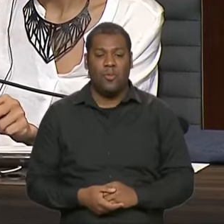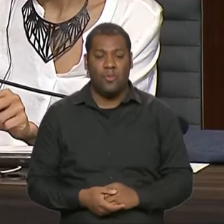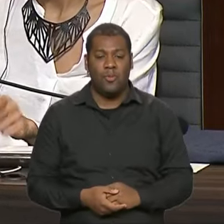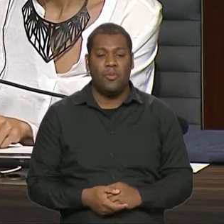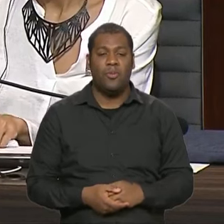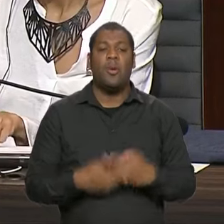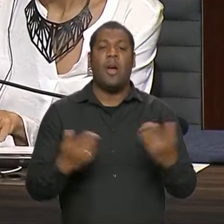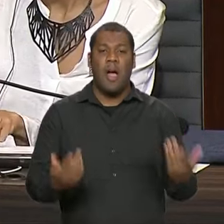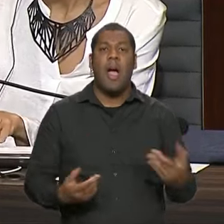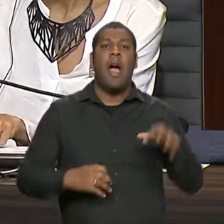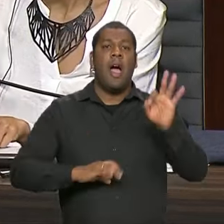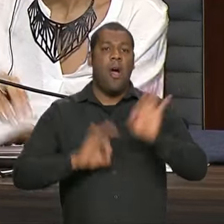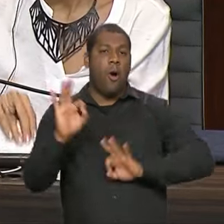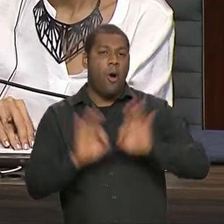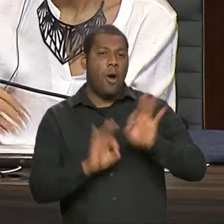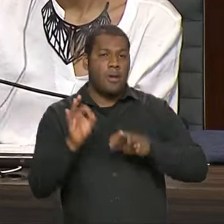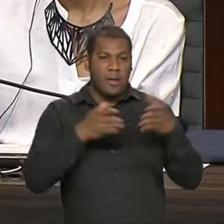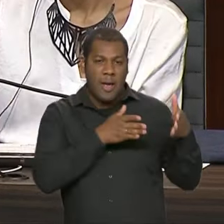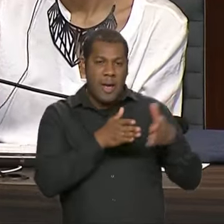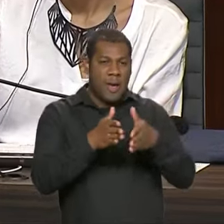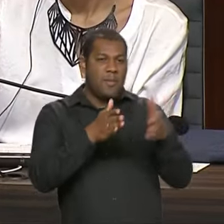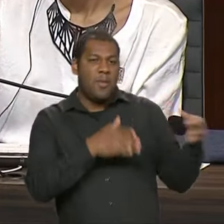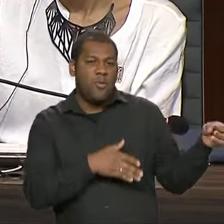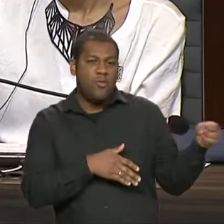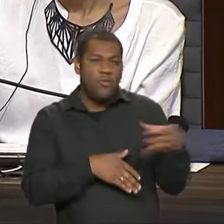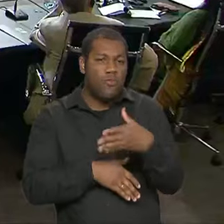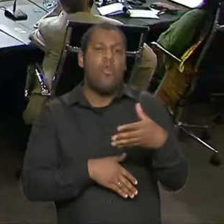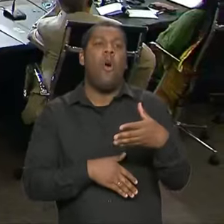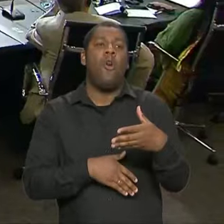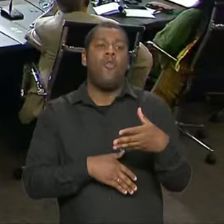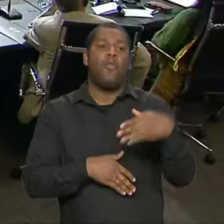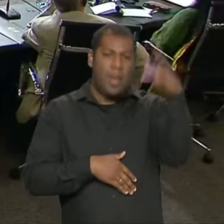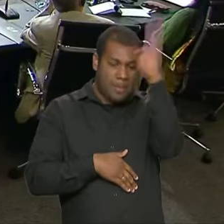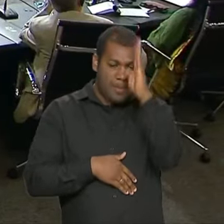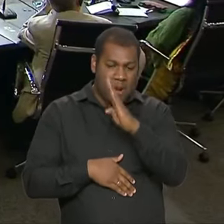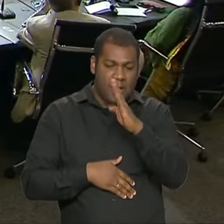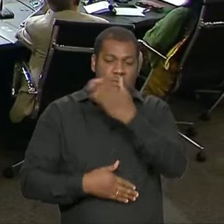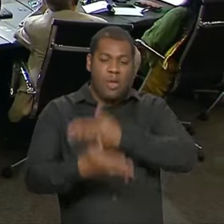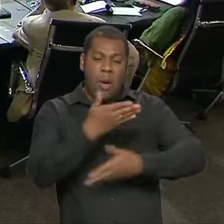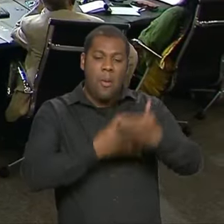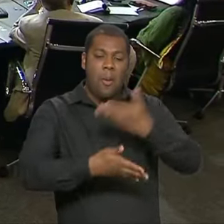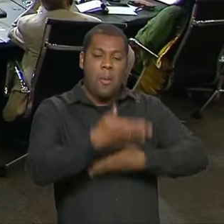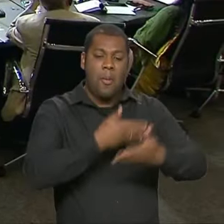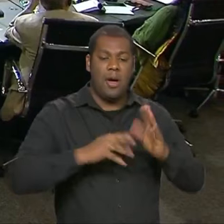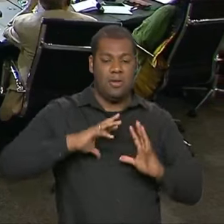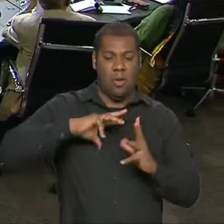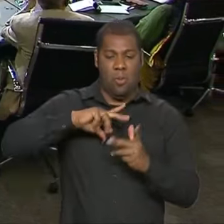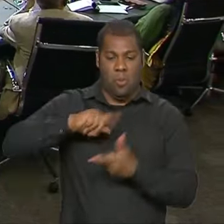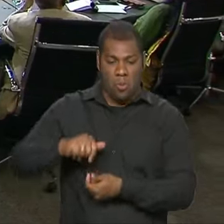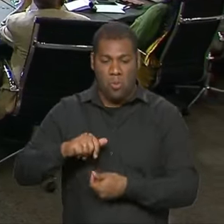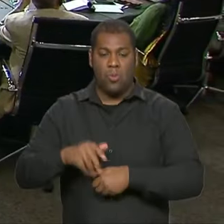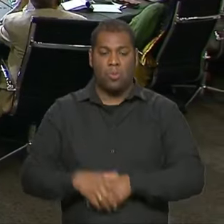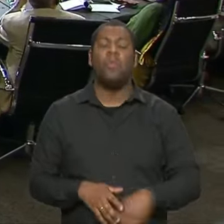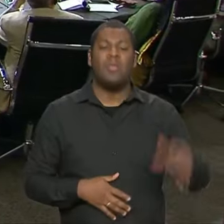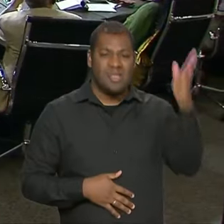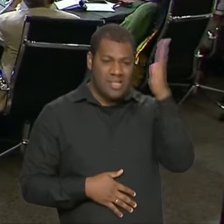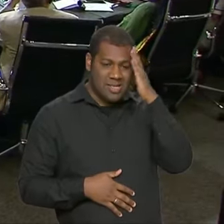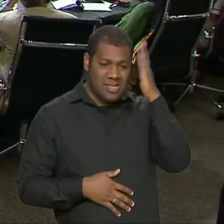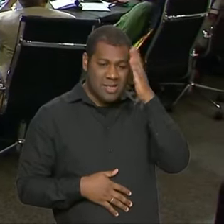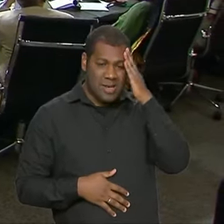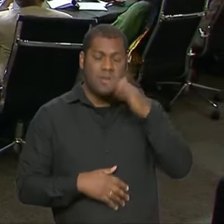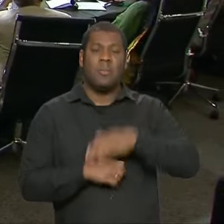pode definir novos caminhos para a cooperação internacional. tenho a convicção de que todos